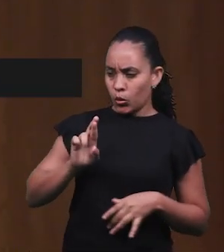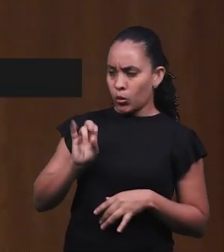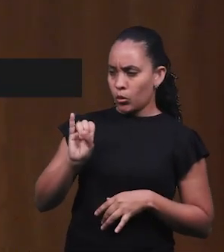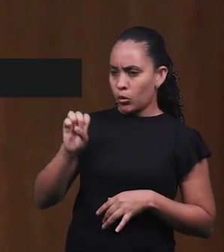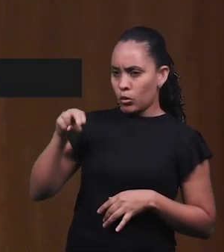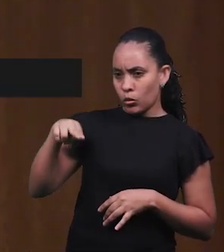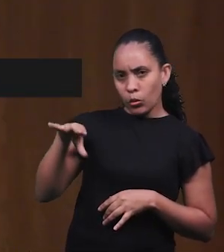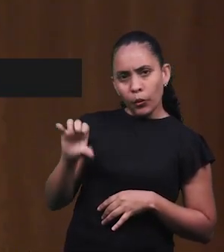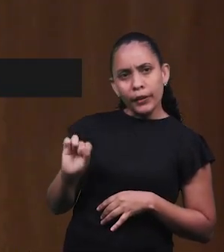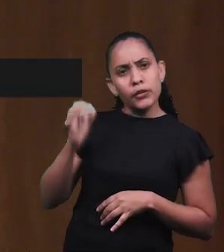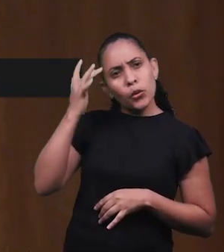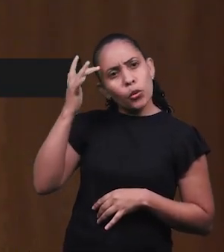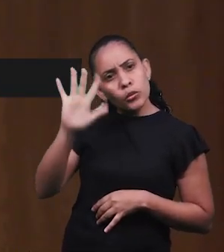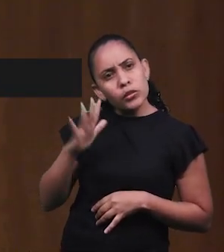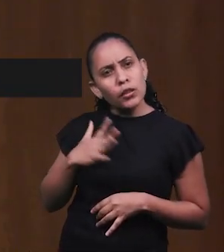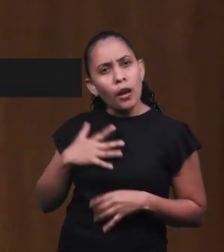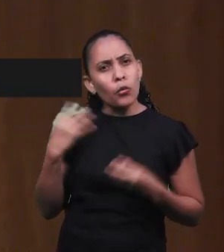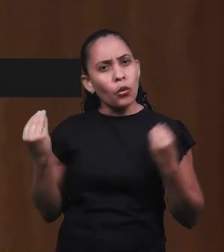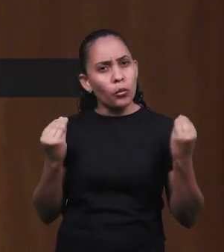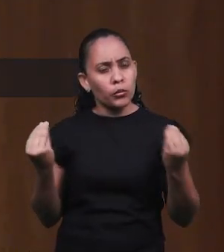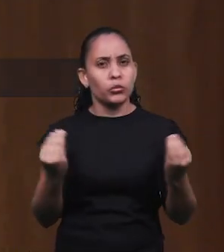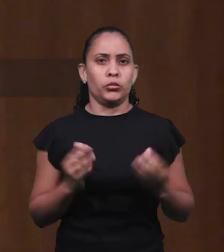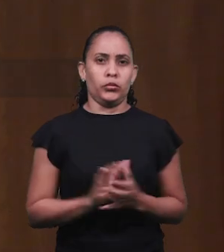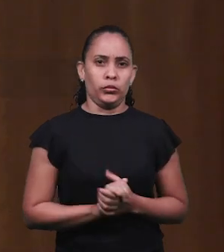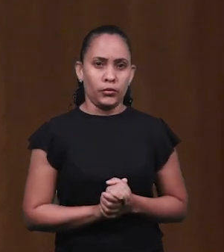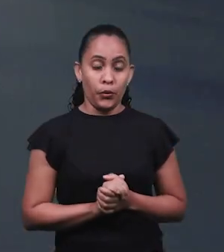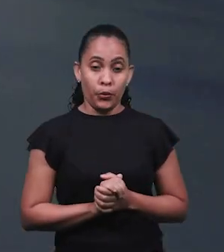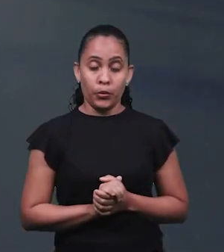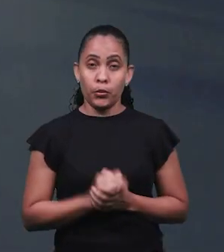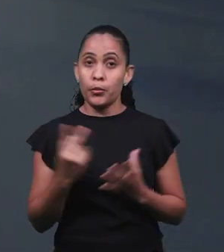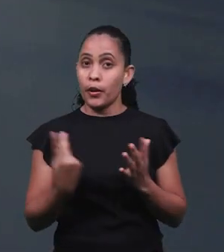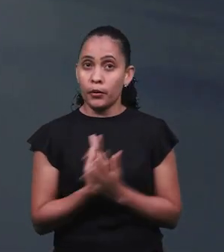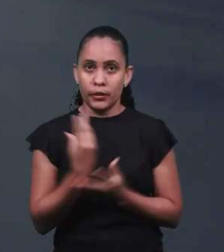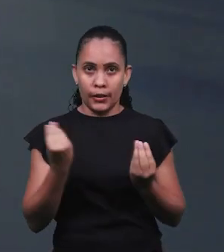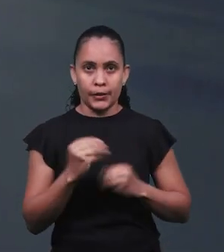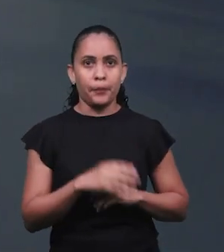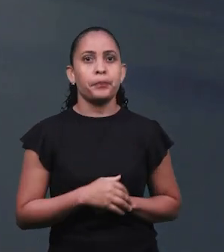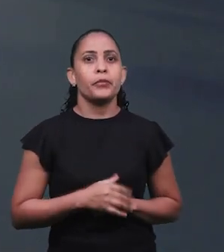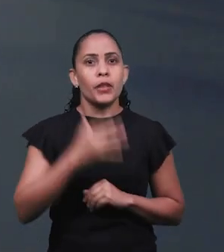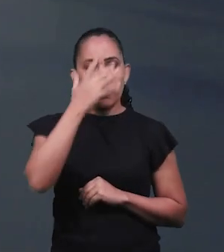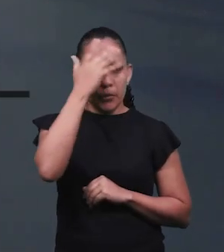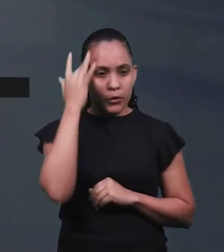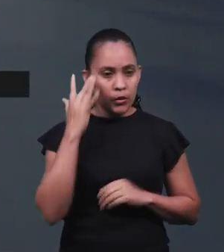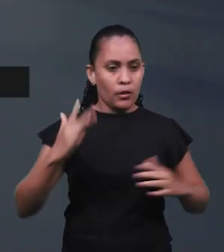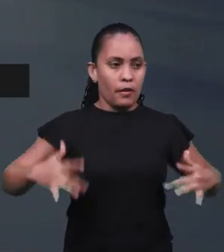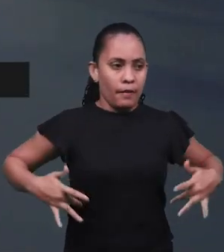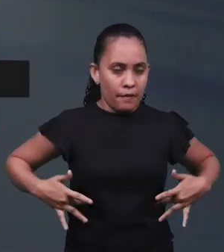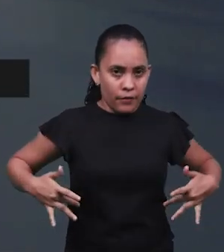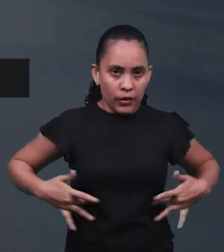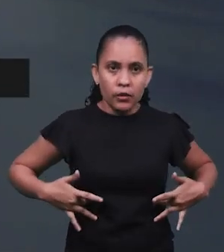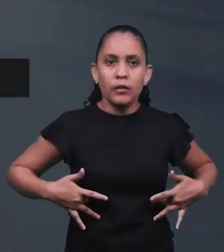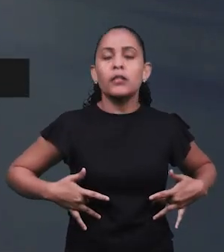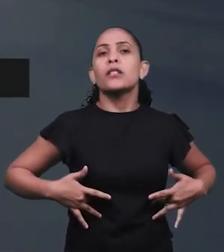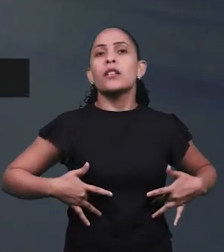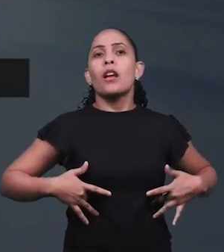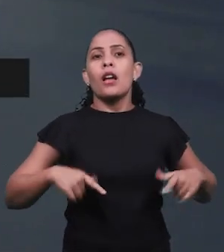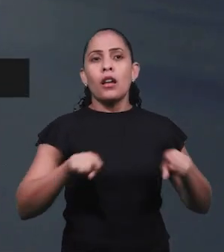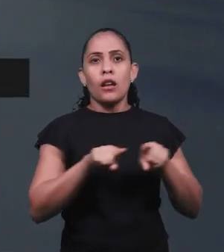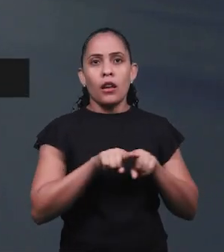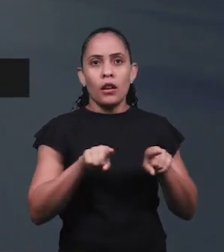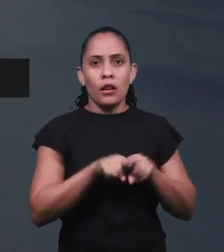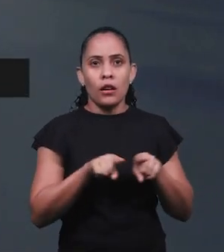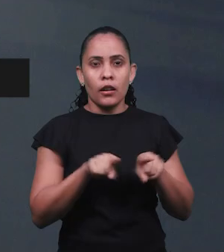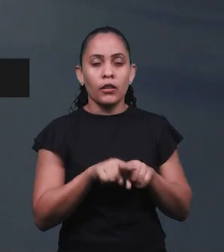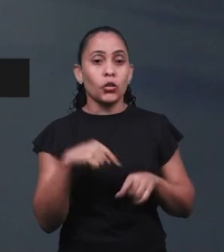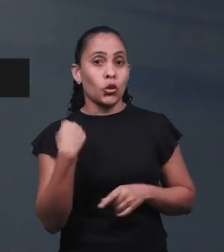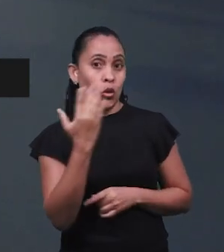telespectador, às vezes não sabe, quais são as funções do nosso rins? Então, a maioria entende o rim como um filtro e que o que a gente